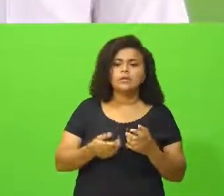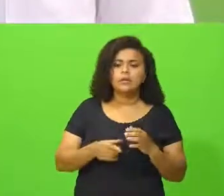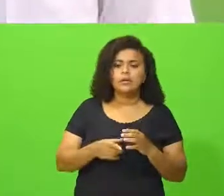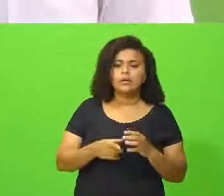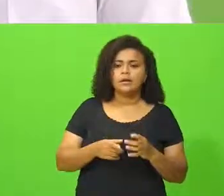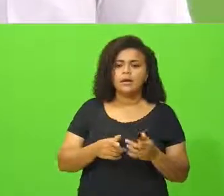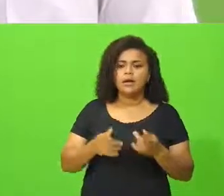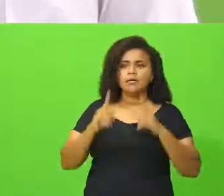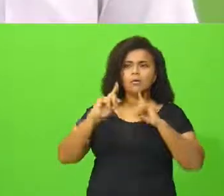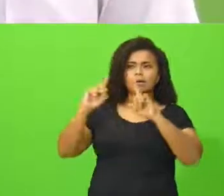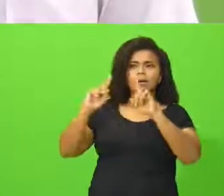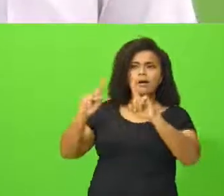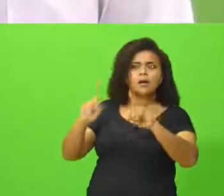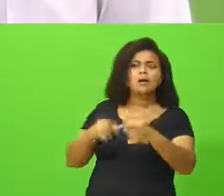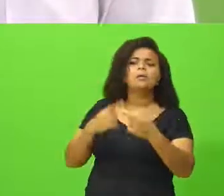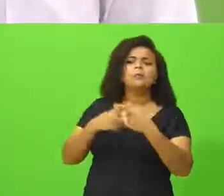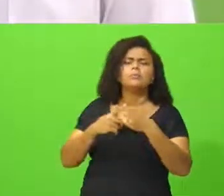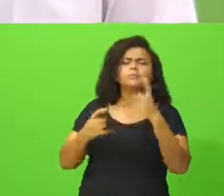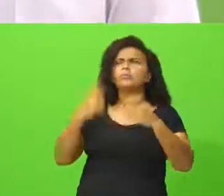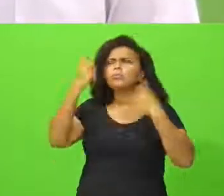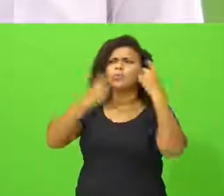do meio. Eles estão